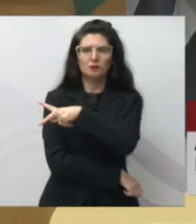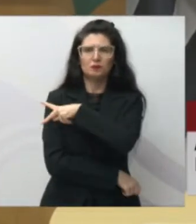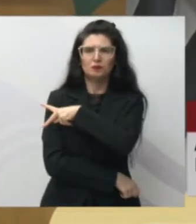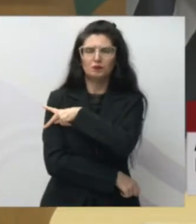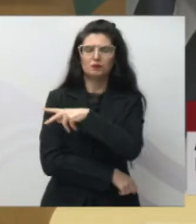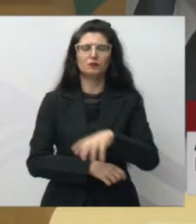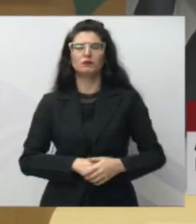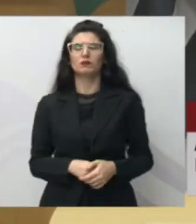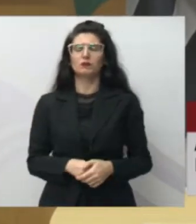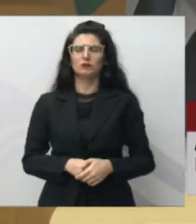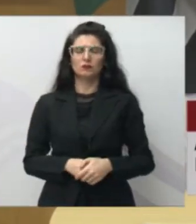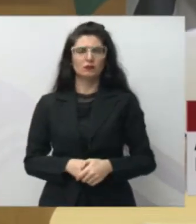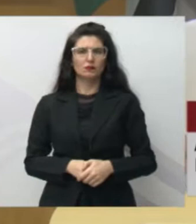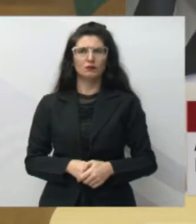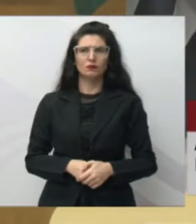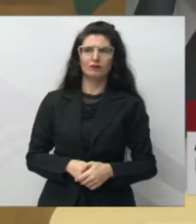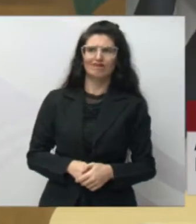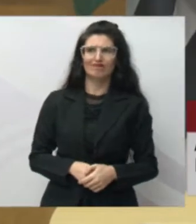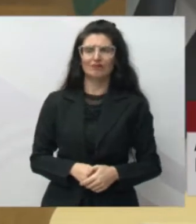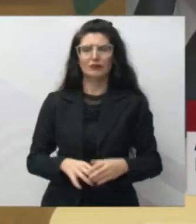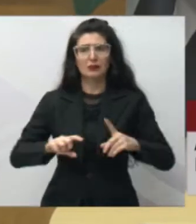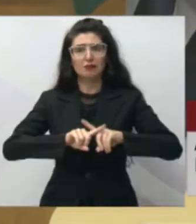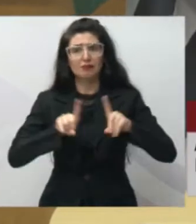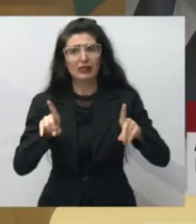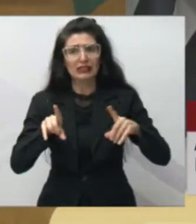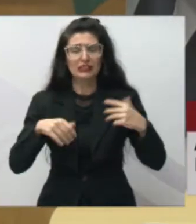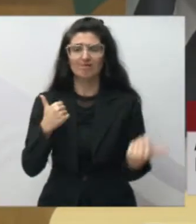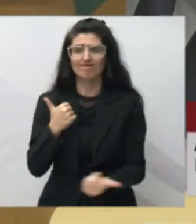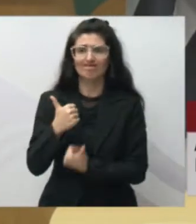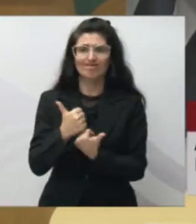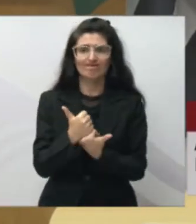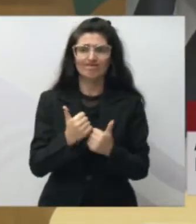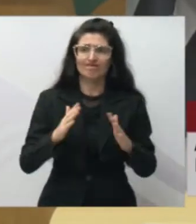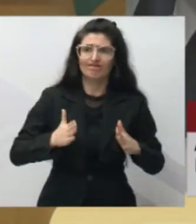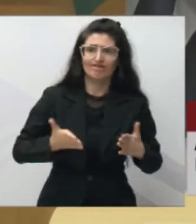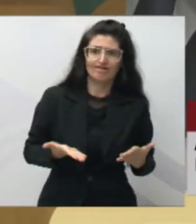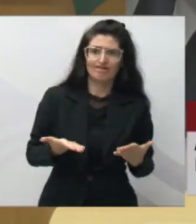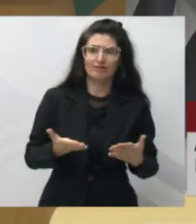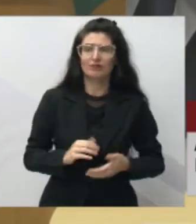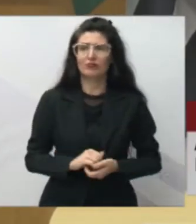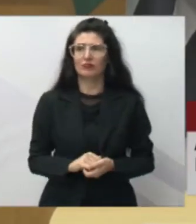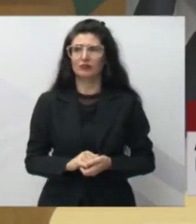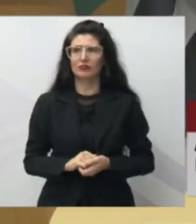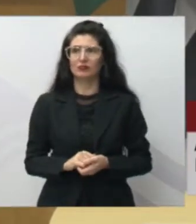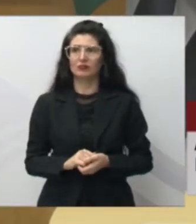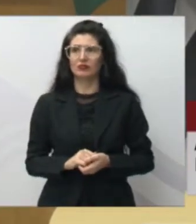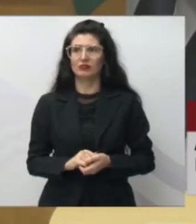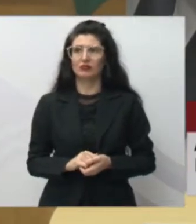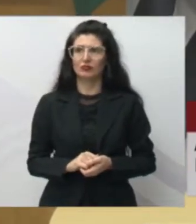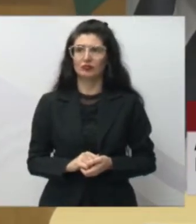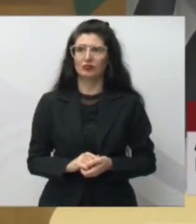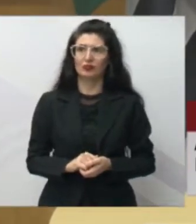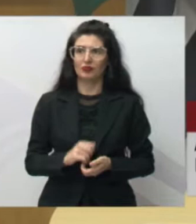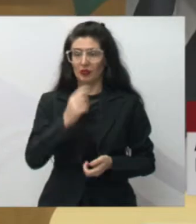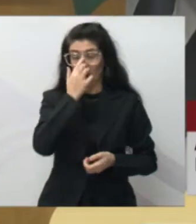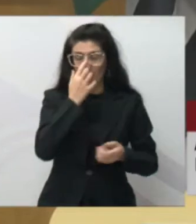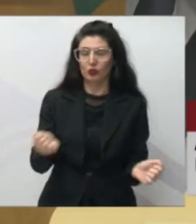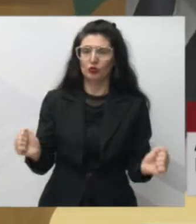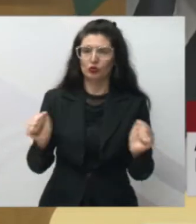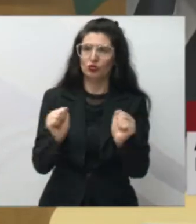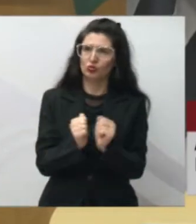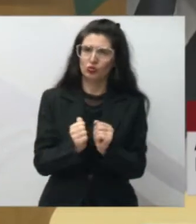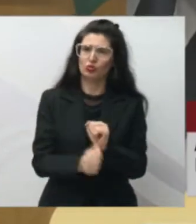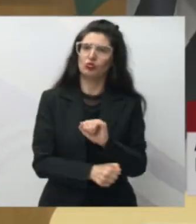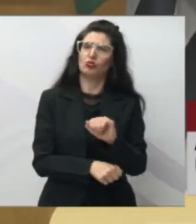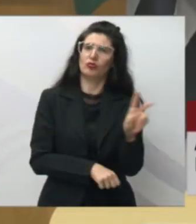e estamos também diante de um substitutivo. A mesa outrora, junto com a